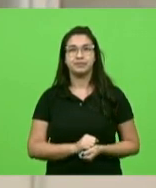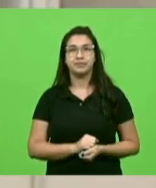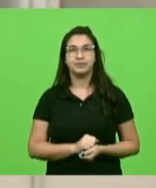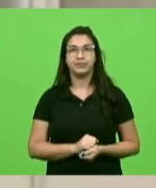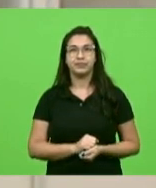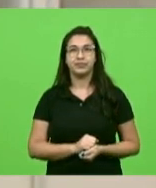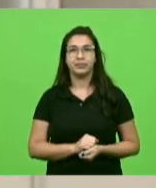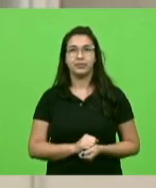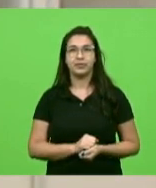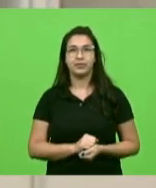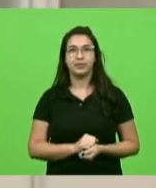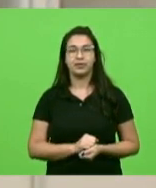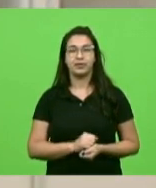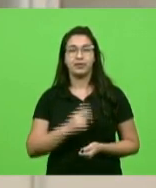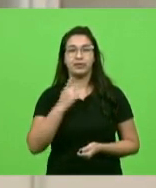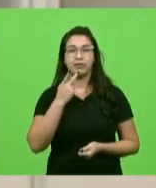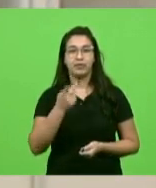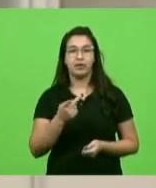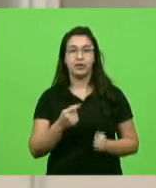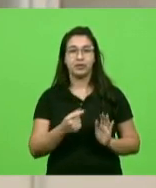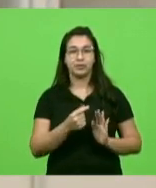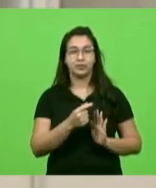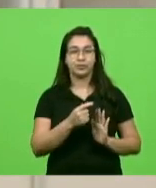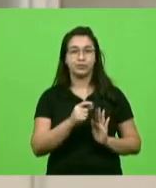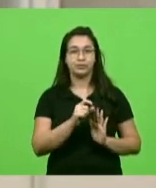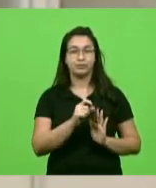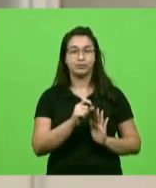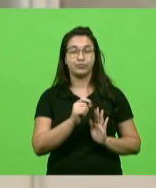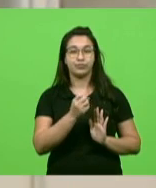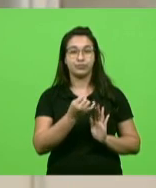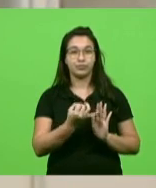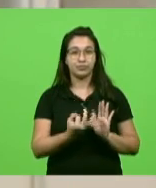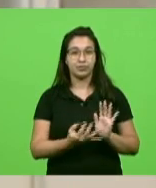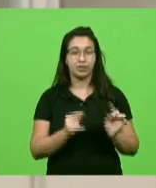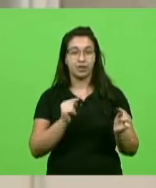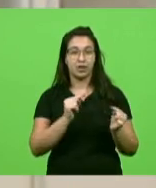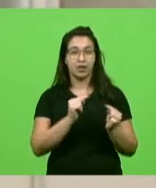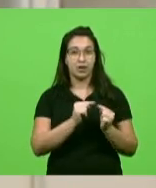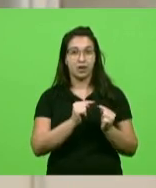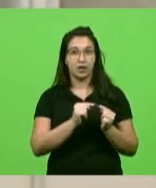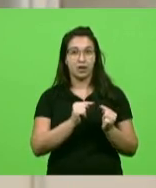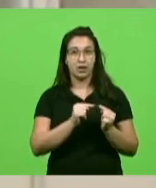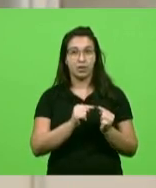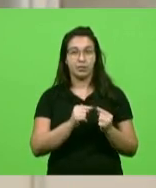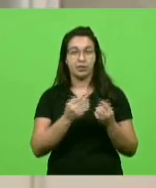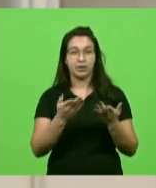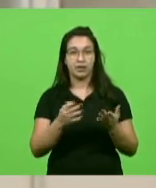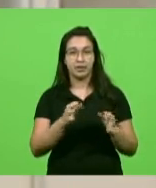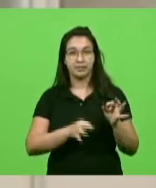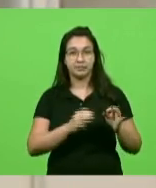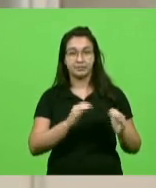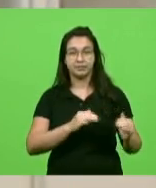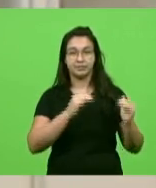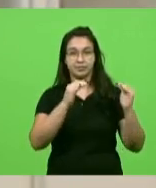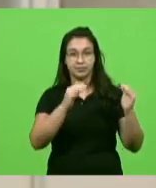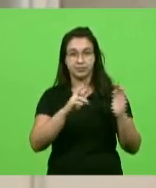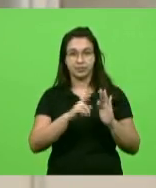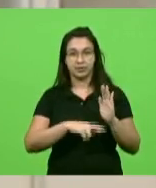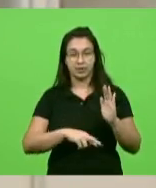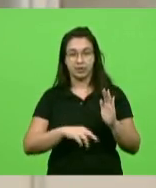Idêntica peça apresentada pela Desembargador pela desembargadora relatora